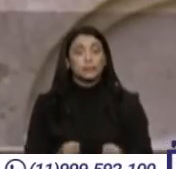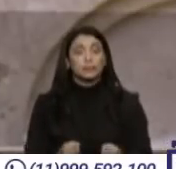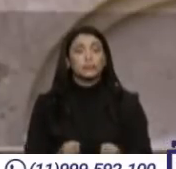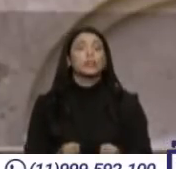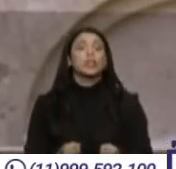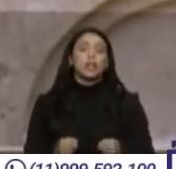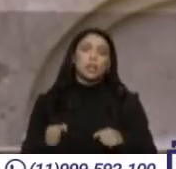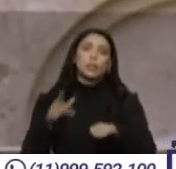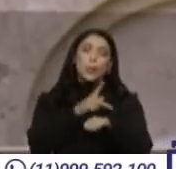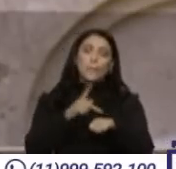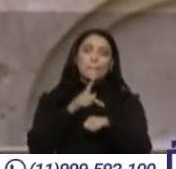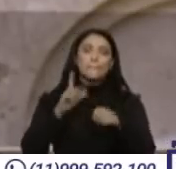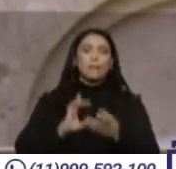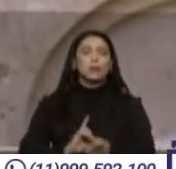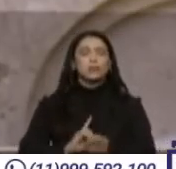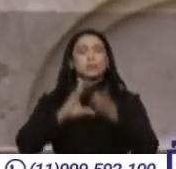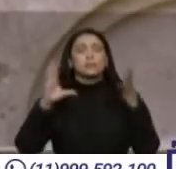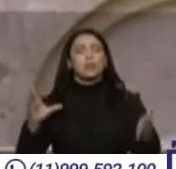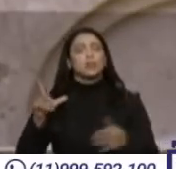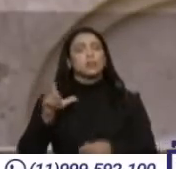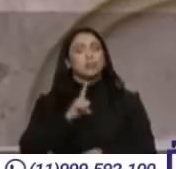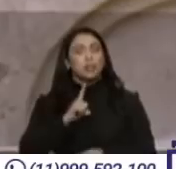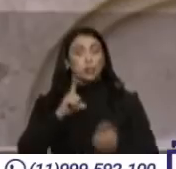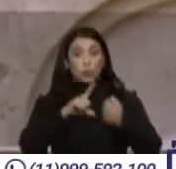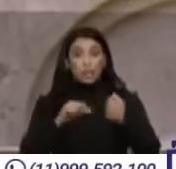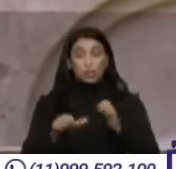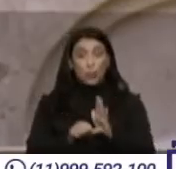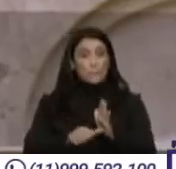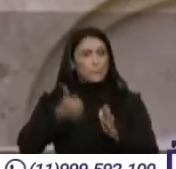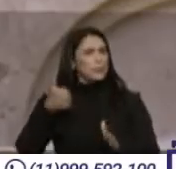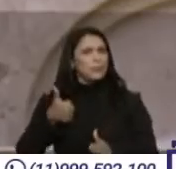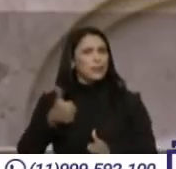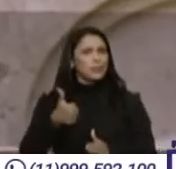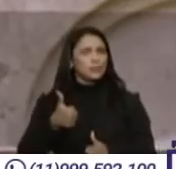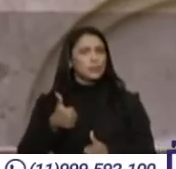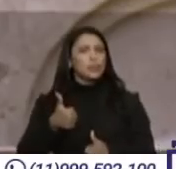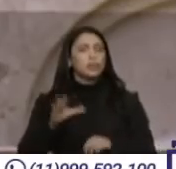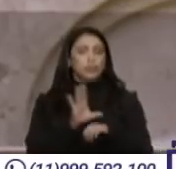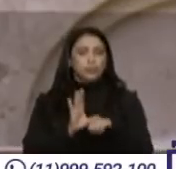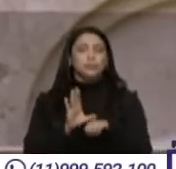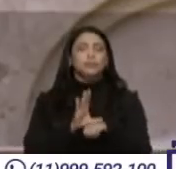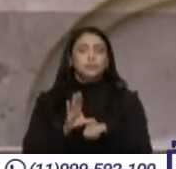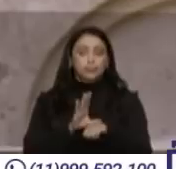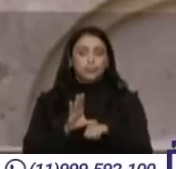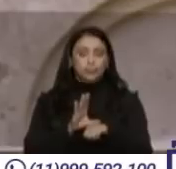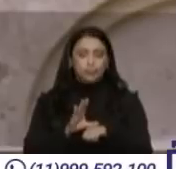do Estado Democrático de Direito consagrado no artigo 1º da nossa Constituição.